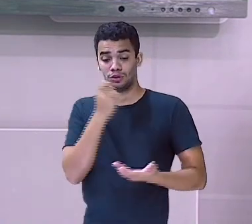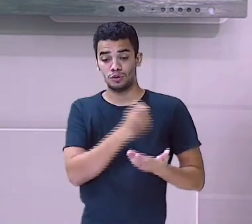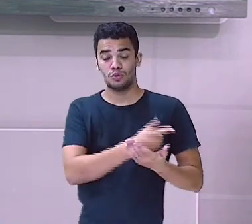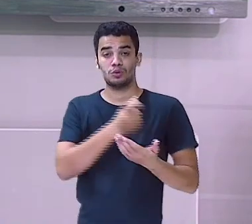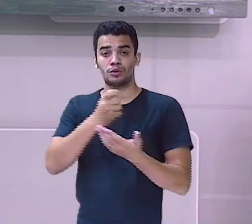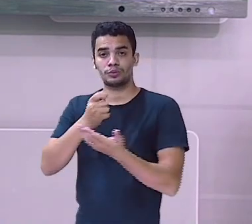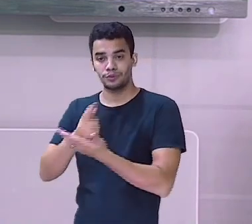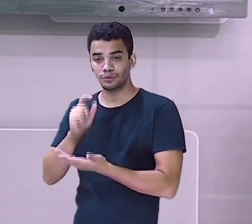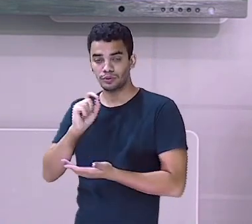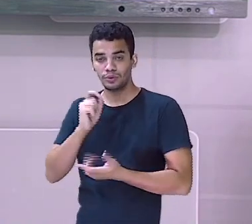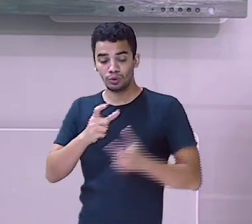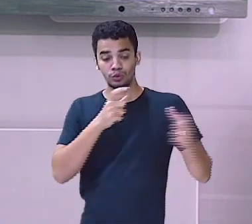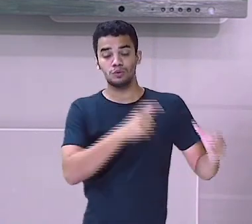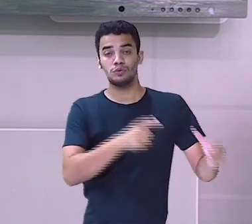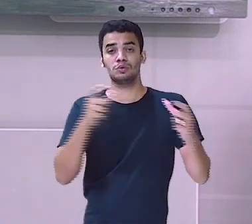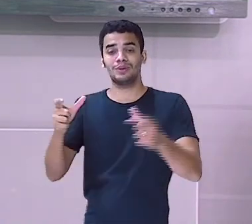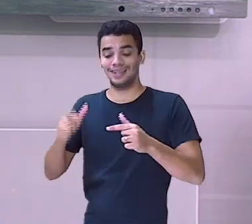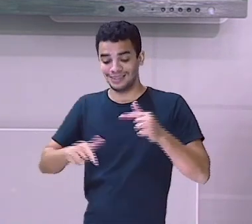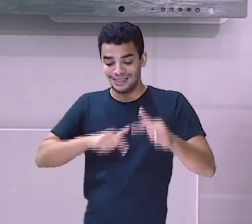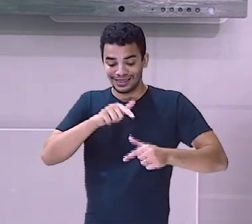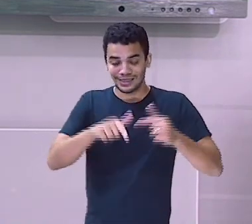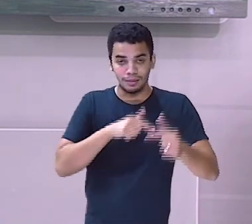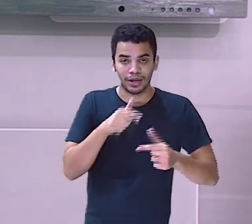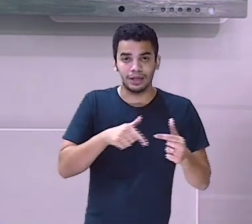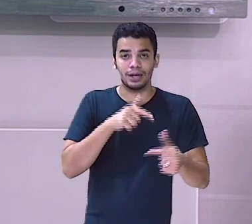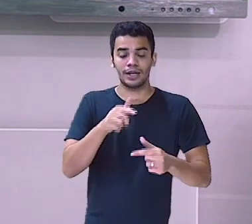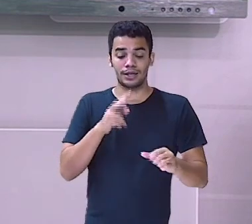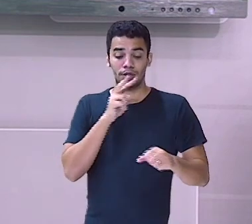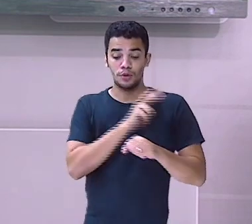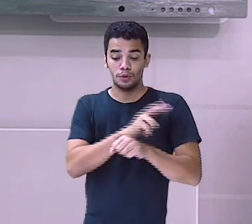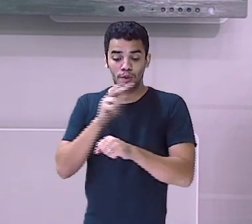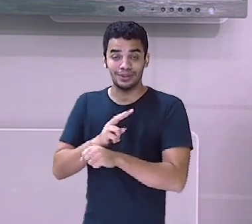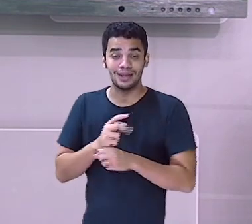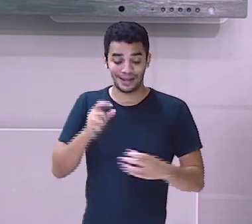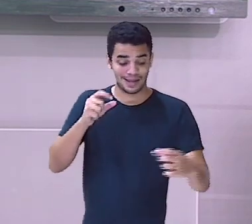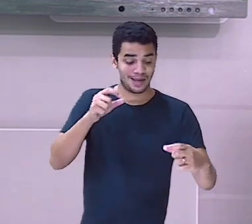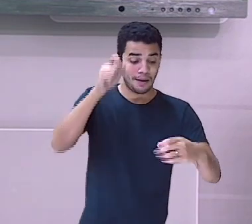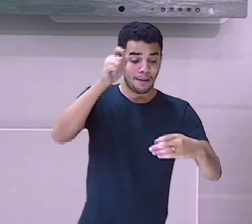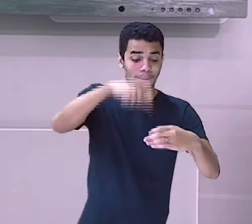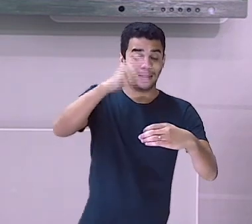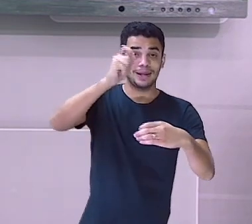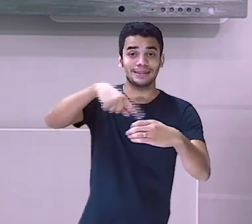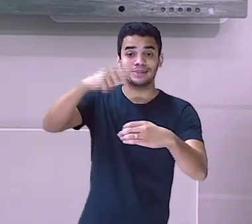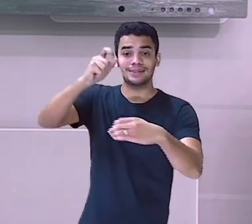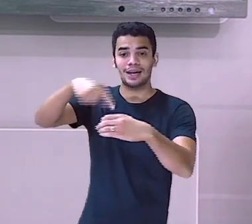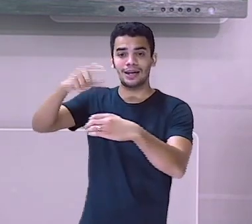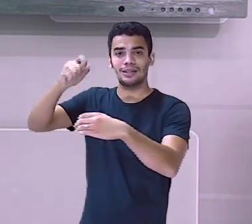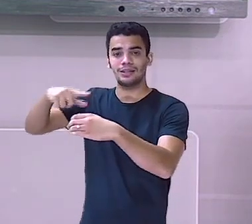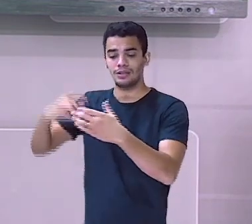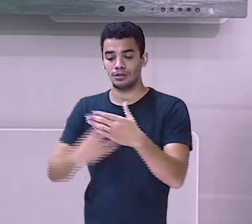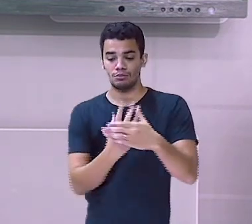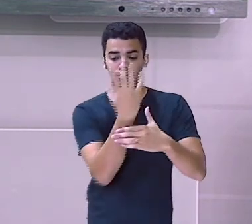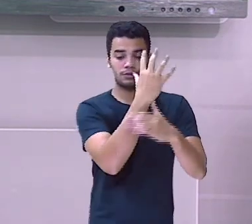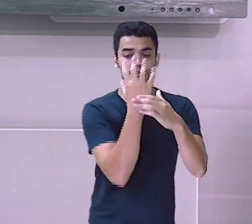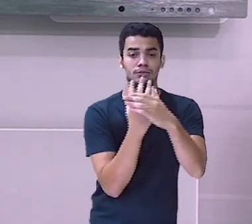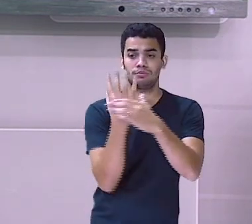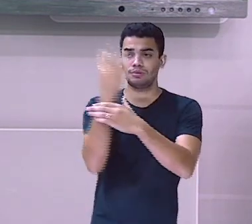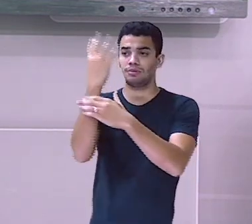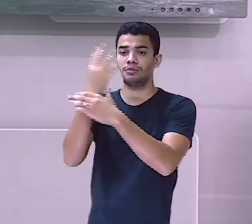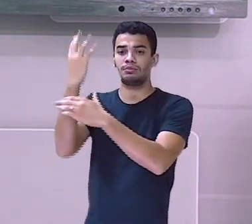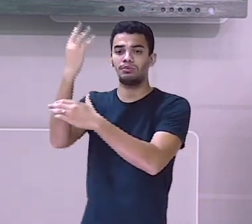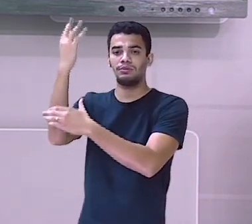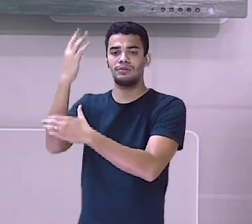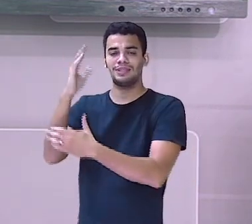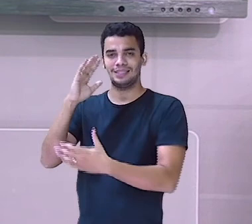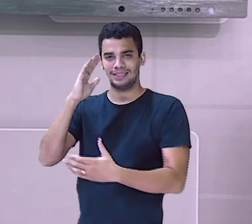você pode usar essas plantas que sobraram para dar para os animais, a gente está fazendo uma reciclagem